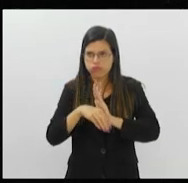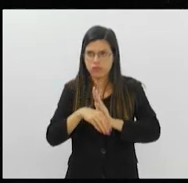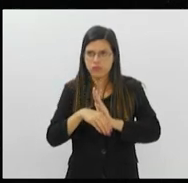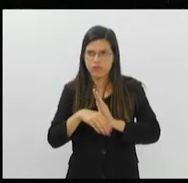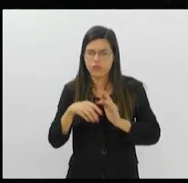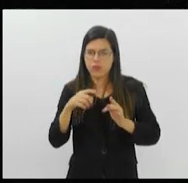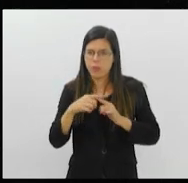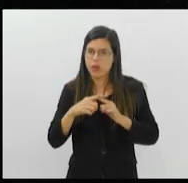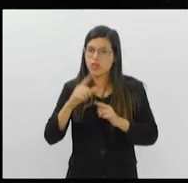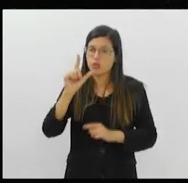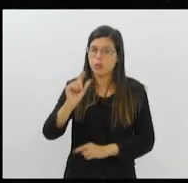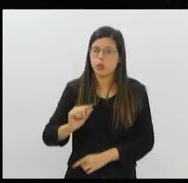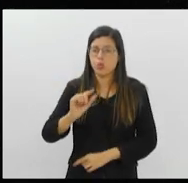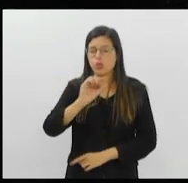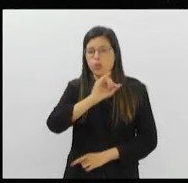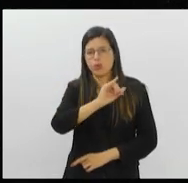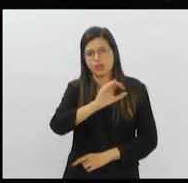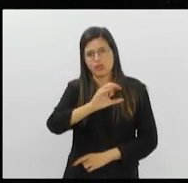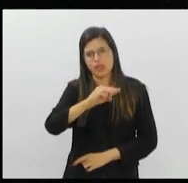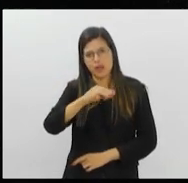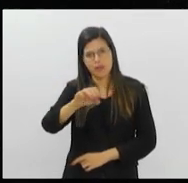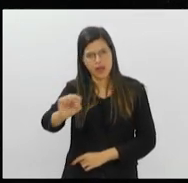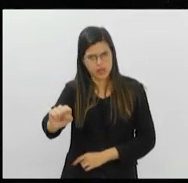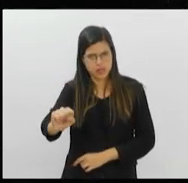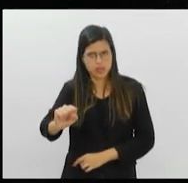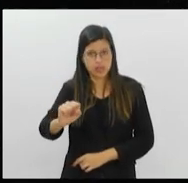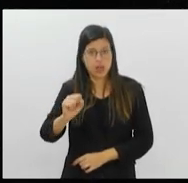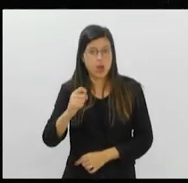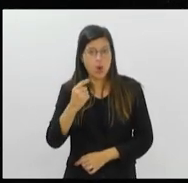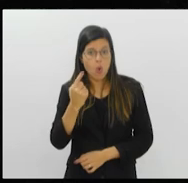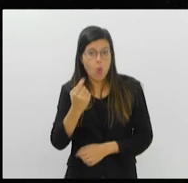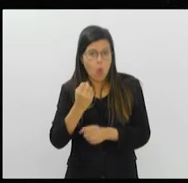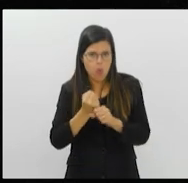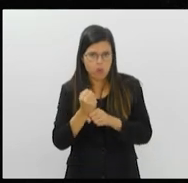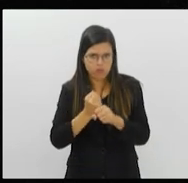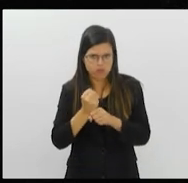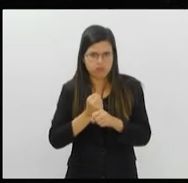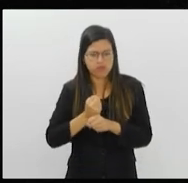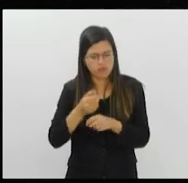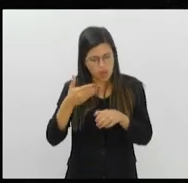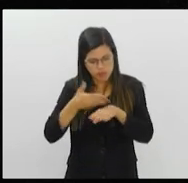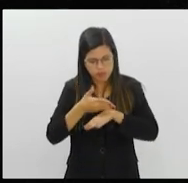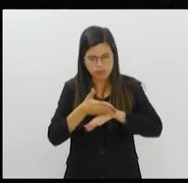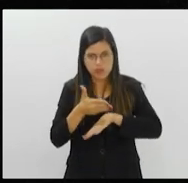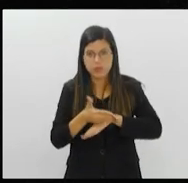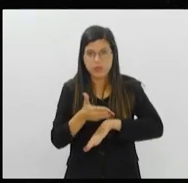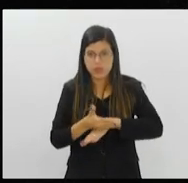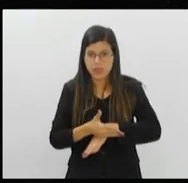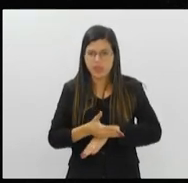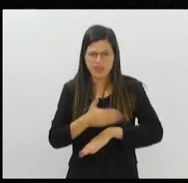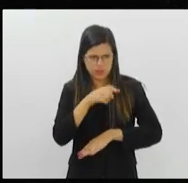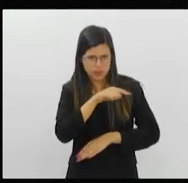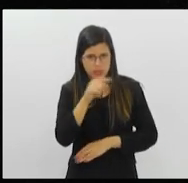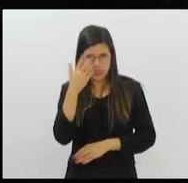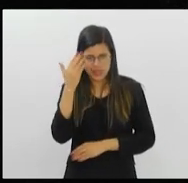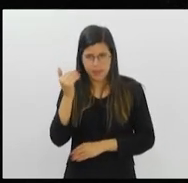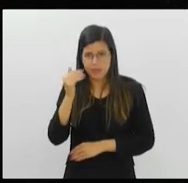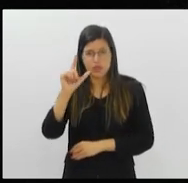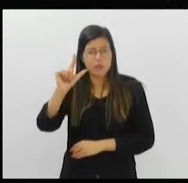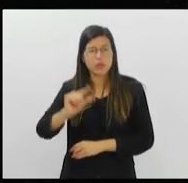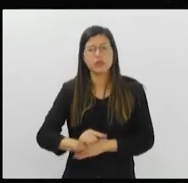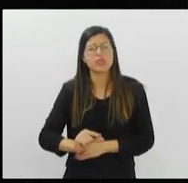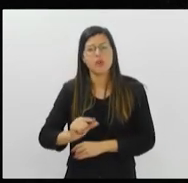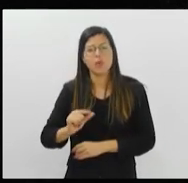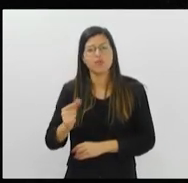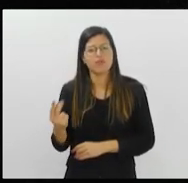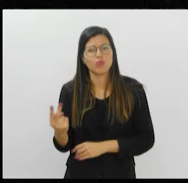alíquota do ICMS. E durante 1 ano fizemos isso. Sabe quanto houve de redução de preço